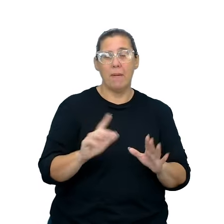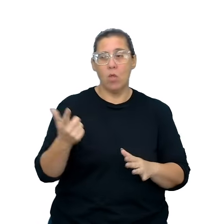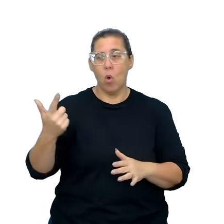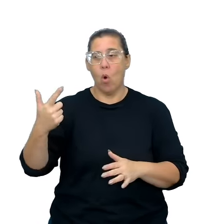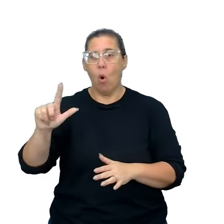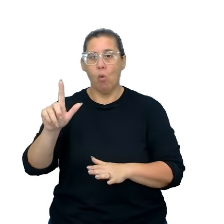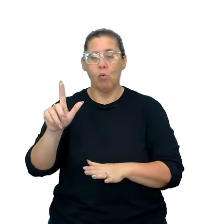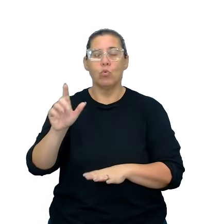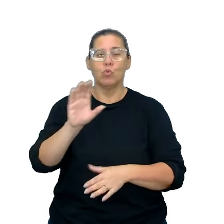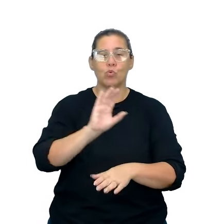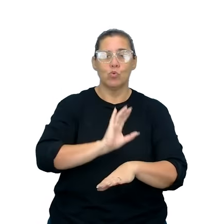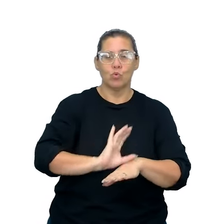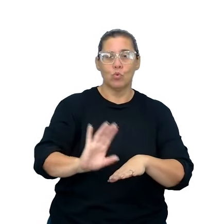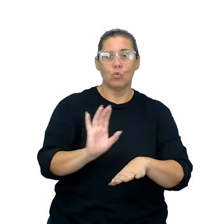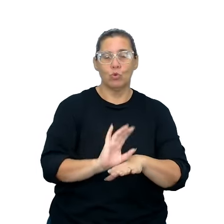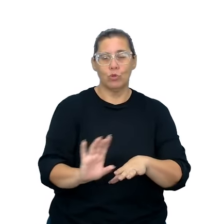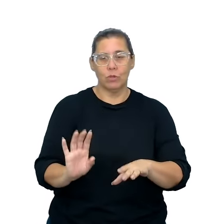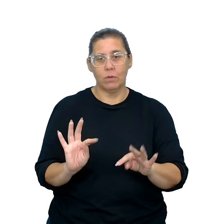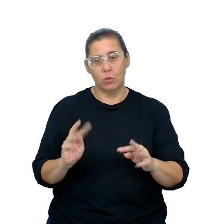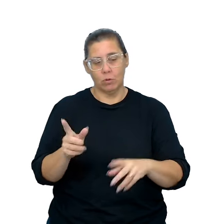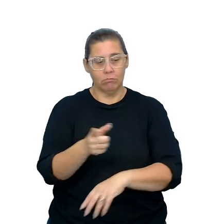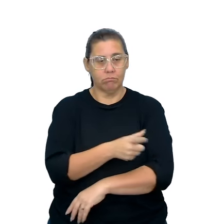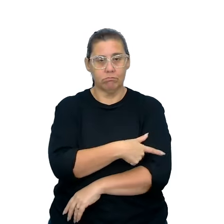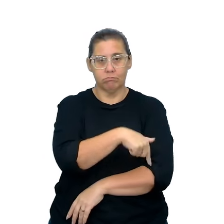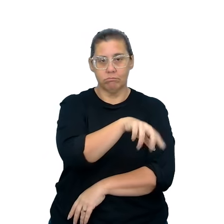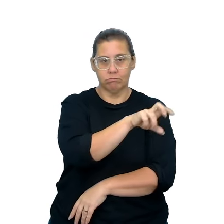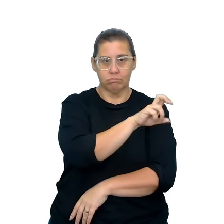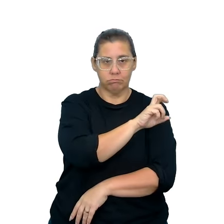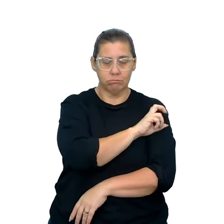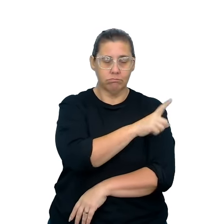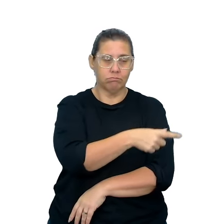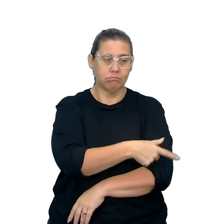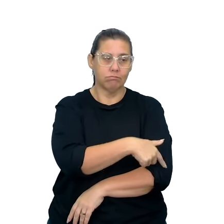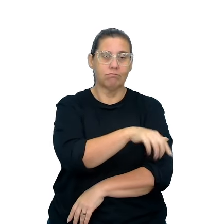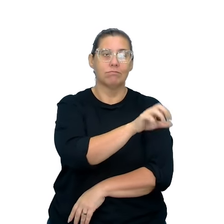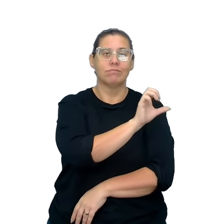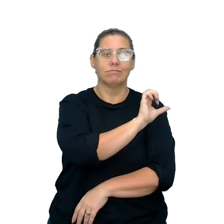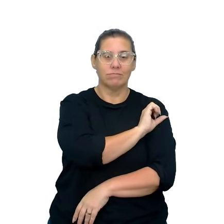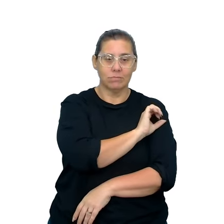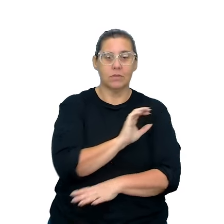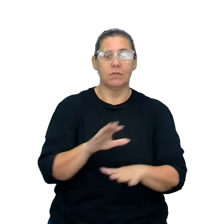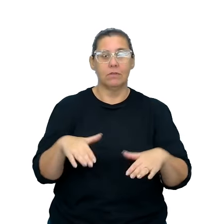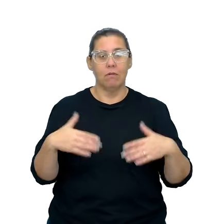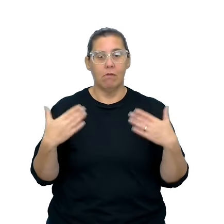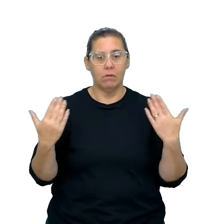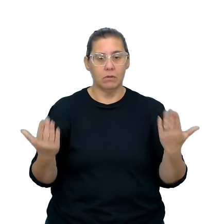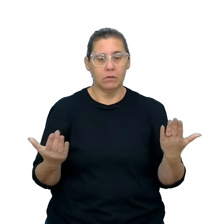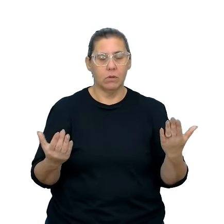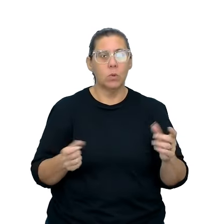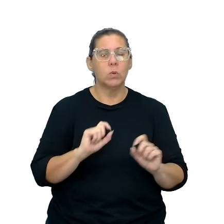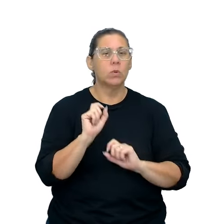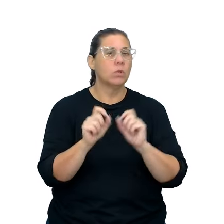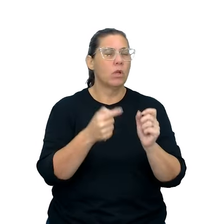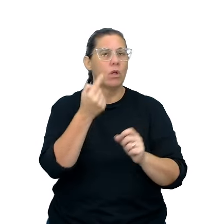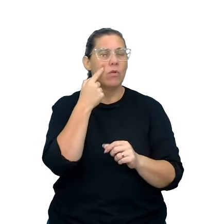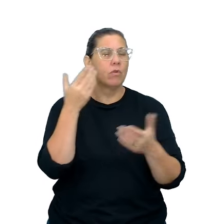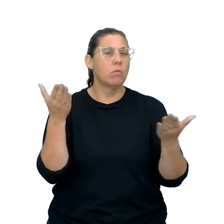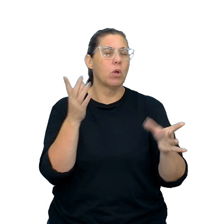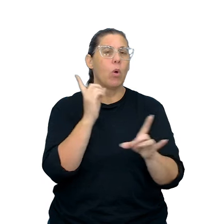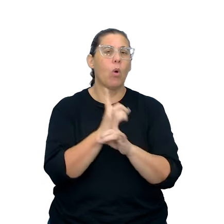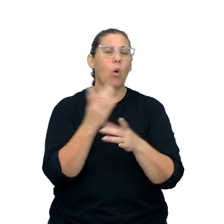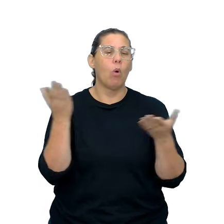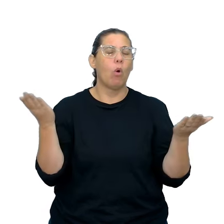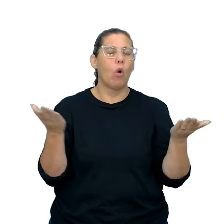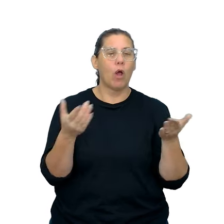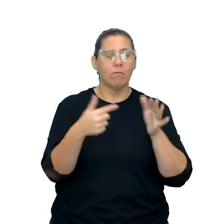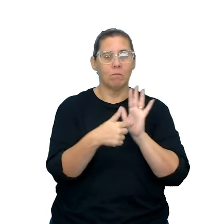outras formações de anos séries também, tá bom? Professores, então aqui, o que nós vimos nesse encontro,